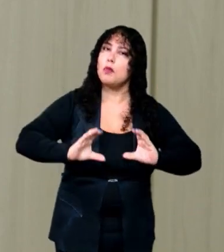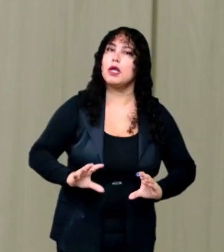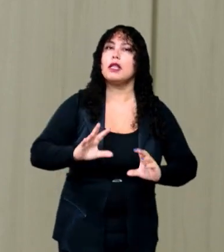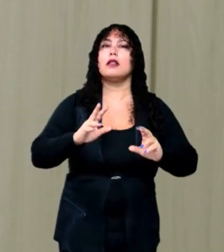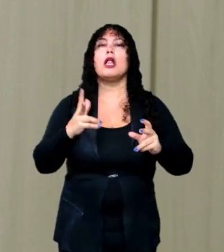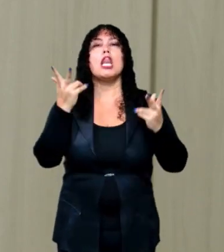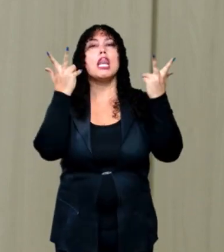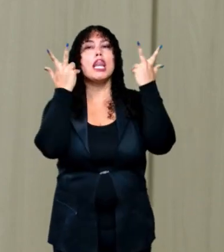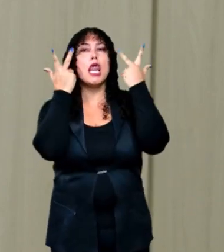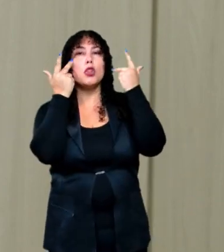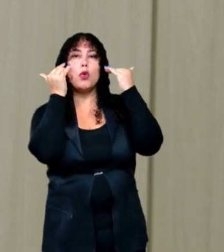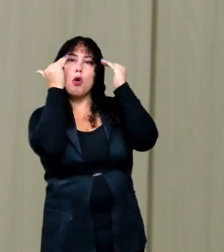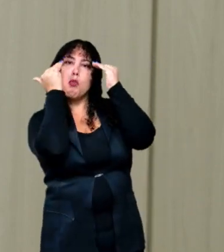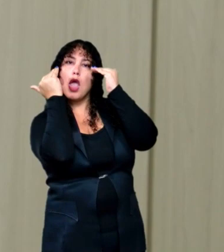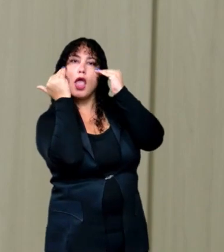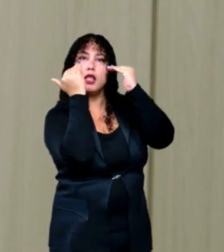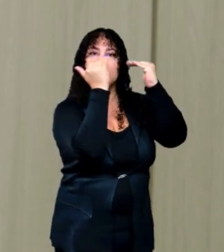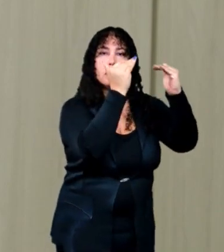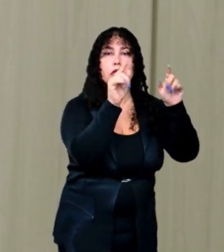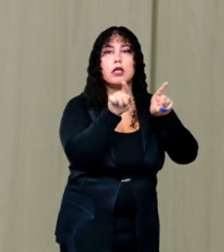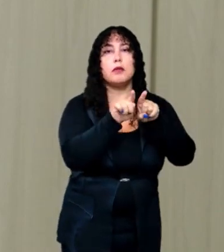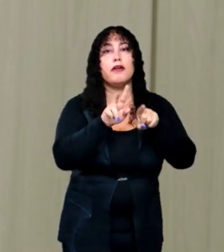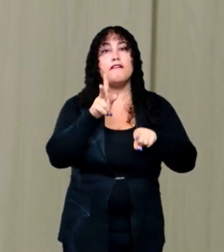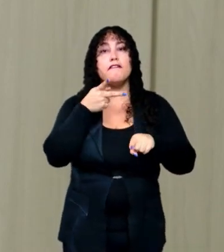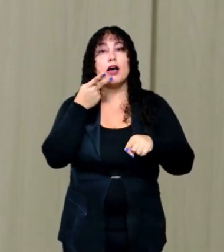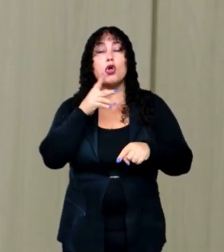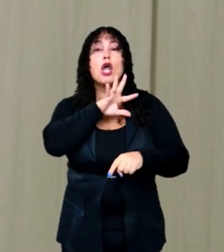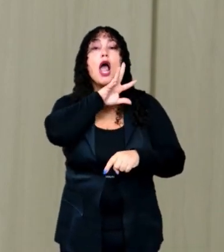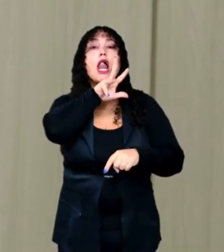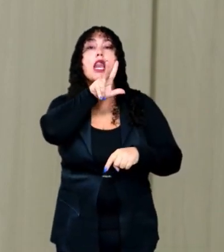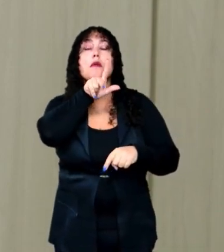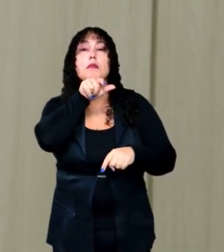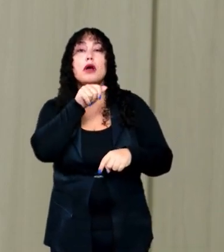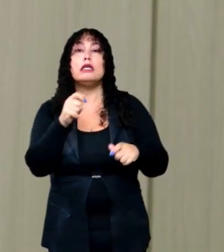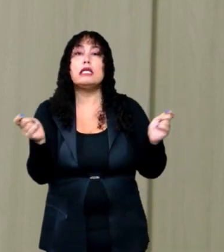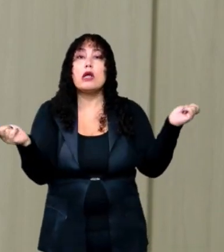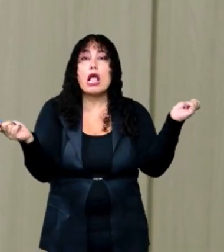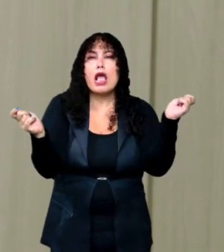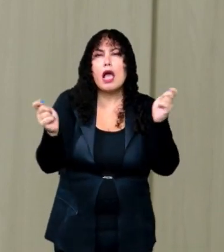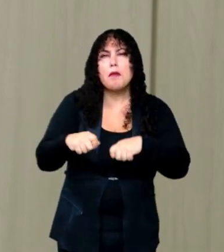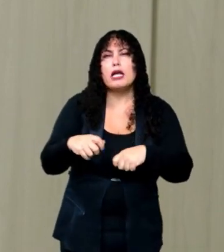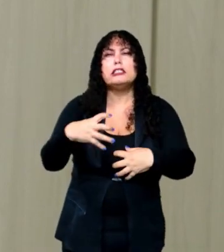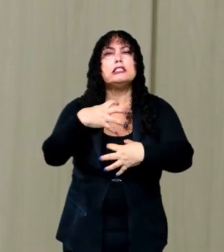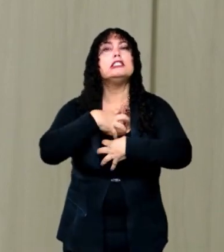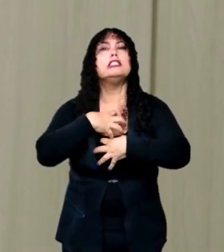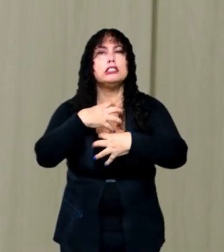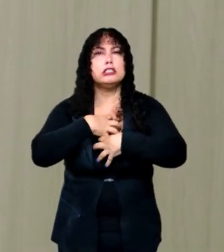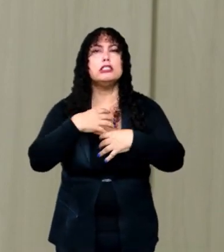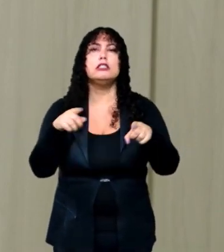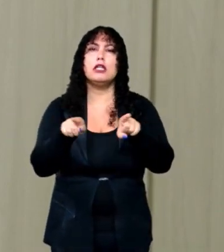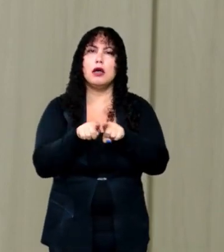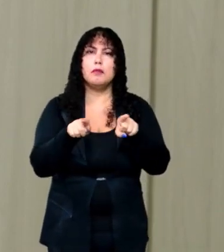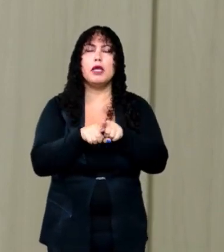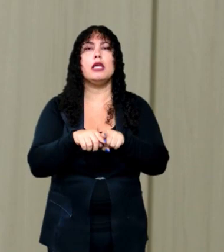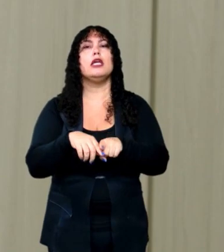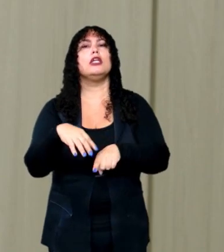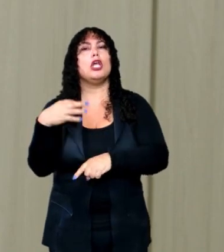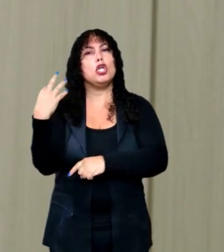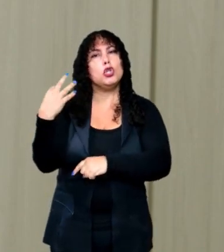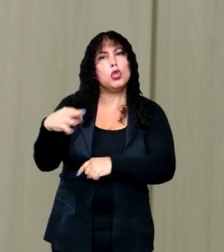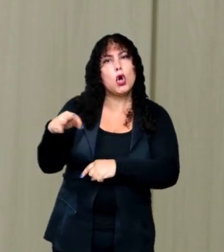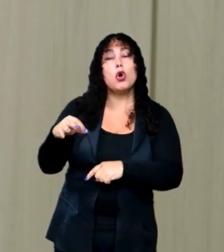naturais respeitados também. A gente acabou de falar que os animais são seres sencientes, não é? Que eles sentem dor, que eles